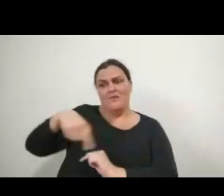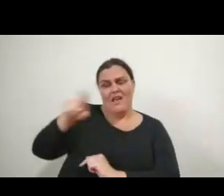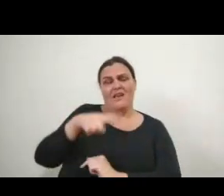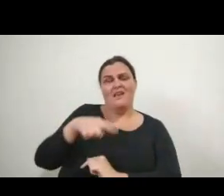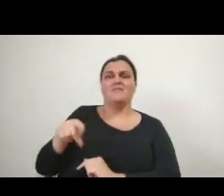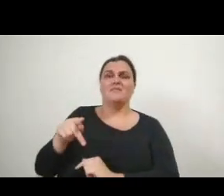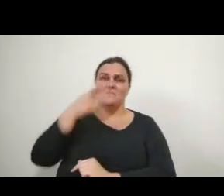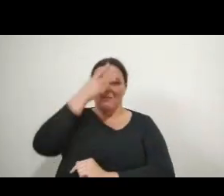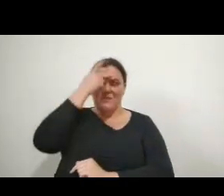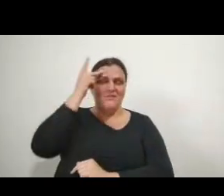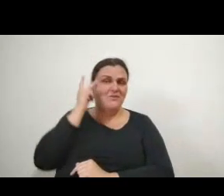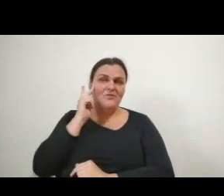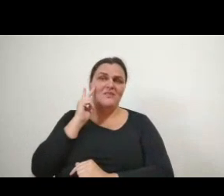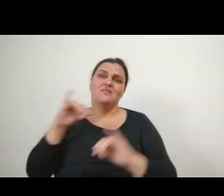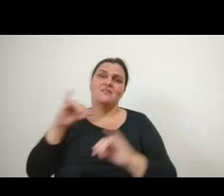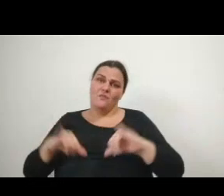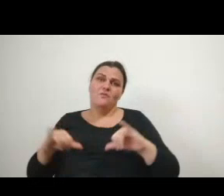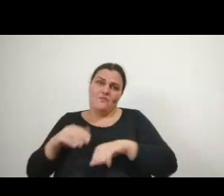climáticas.